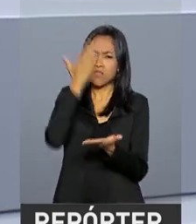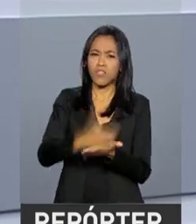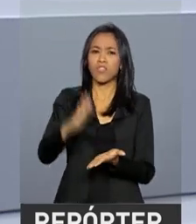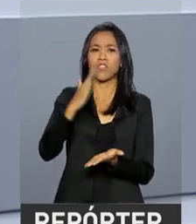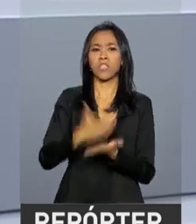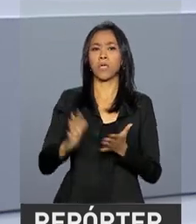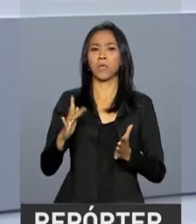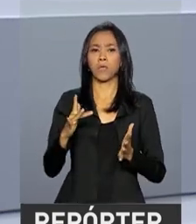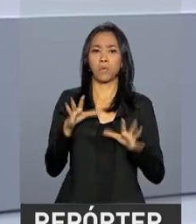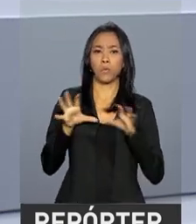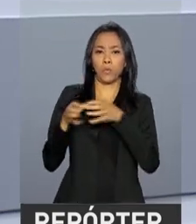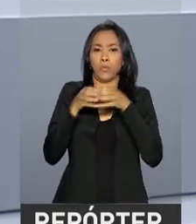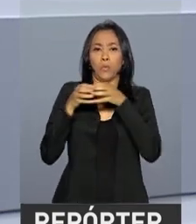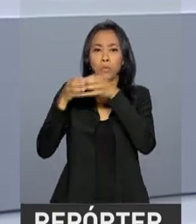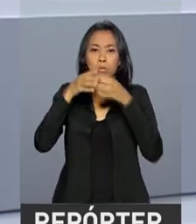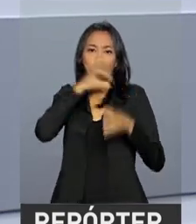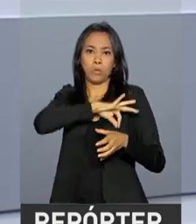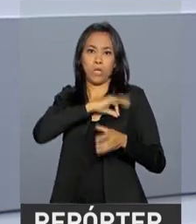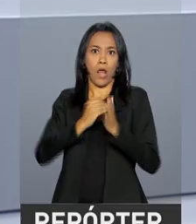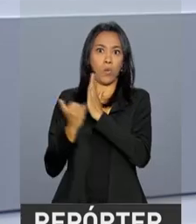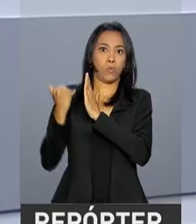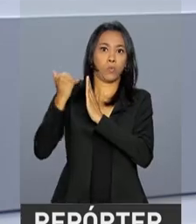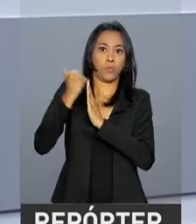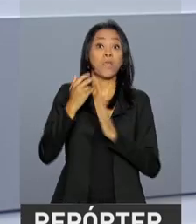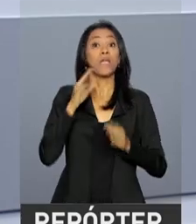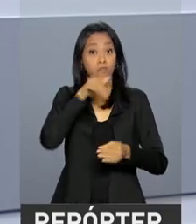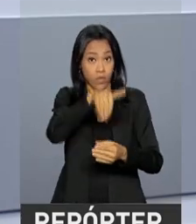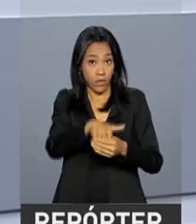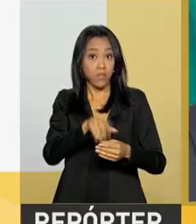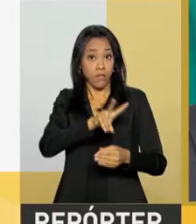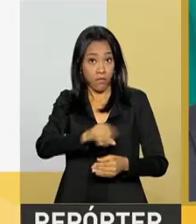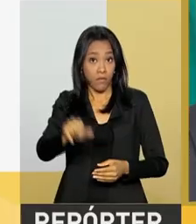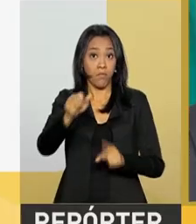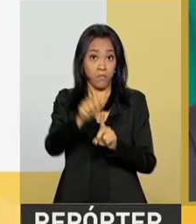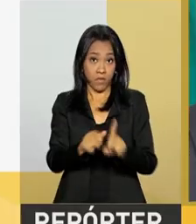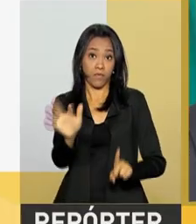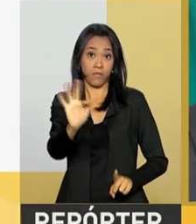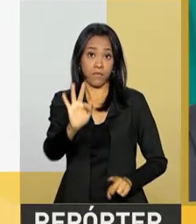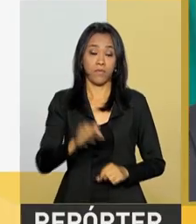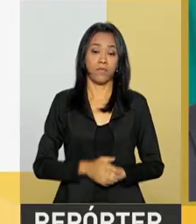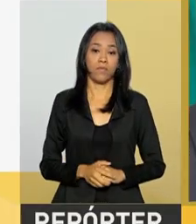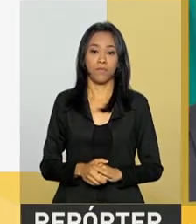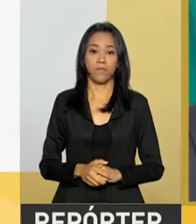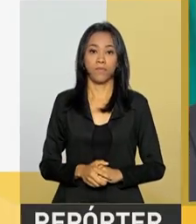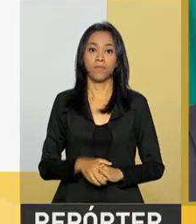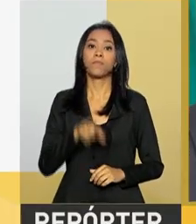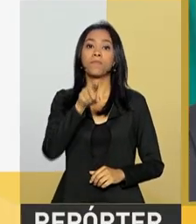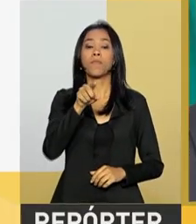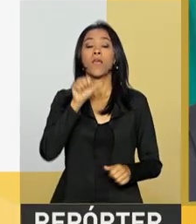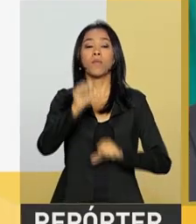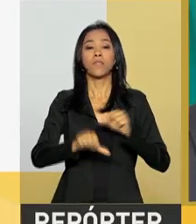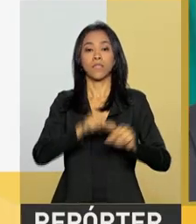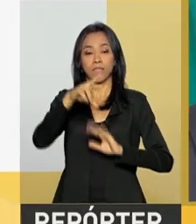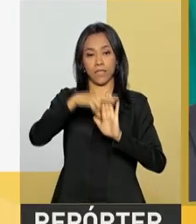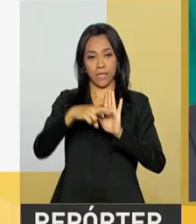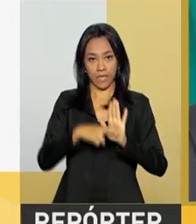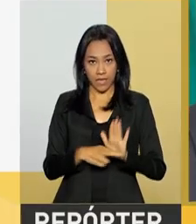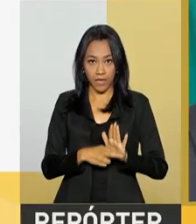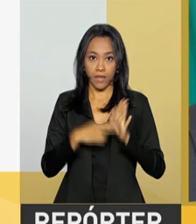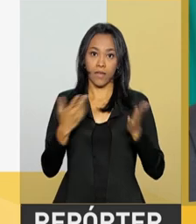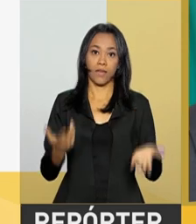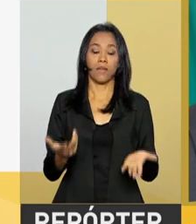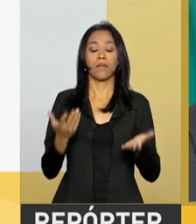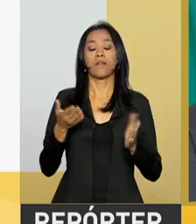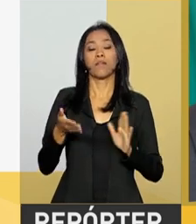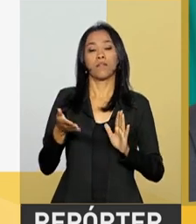acredita que a votação na Câmara dos Deputados será no mês de fevereiro. A reforma da Previdência, assim como as reformas